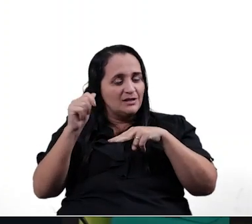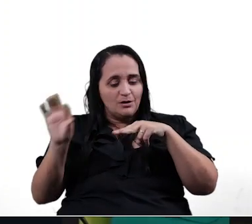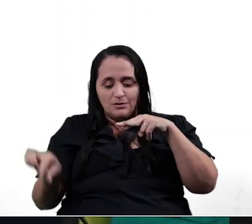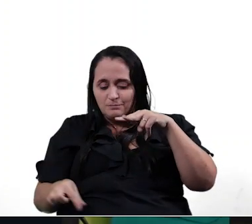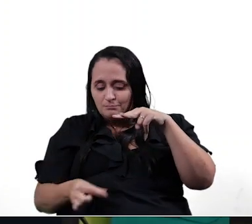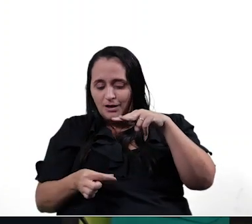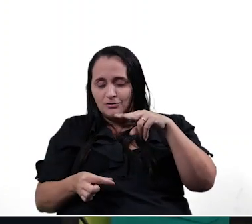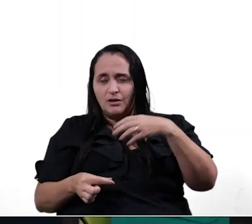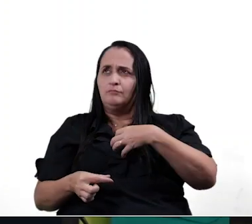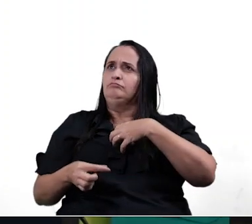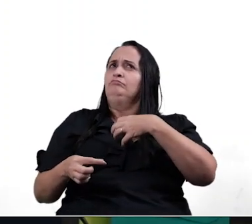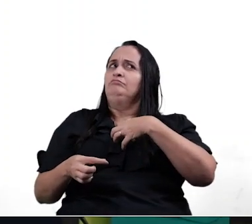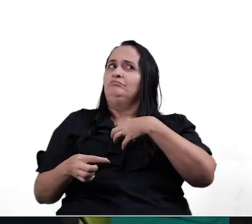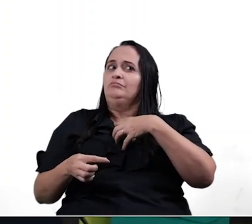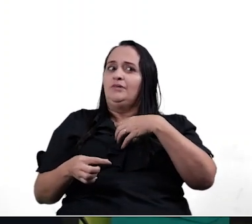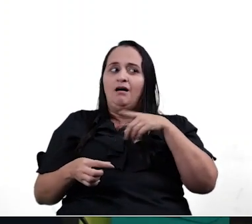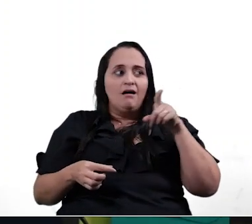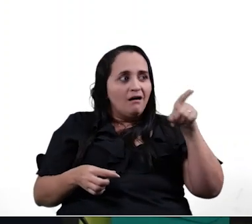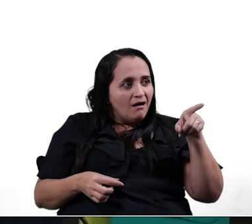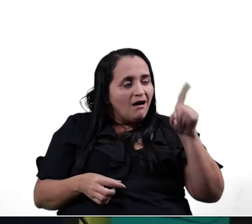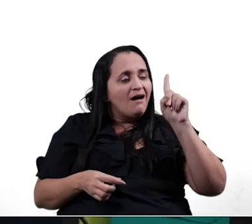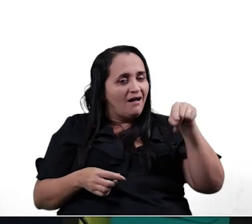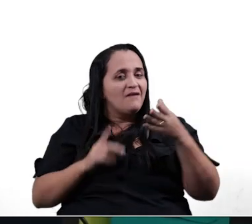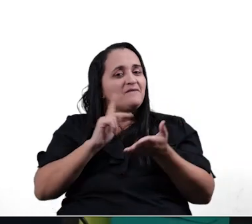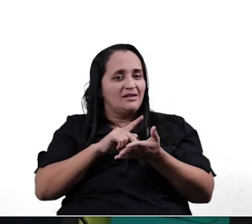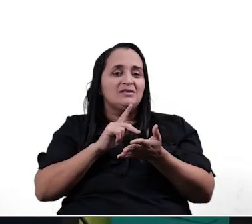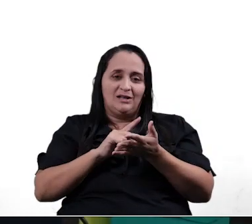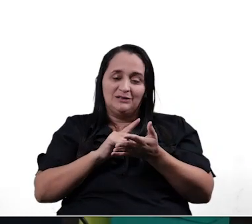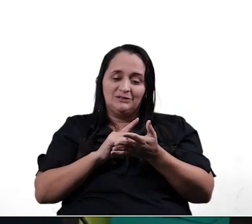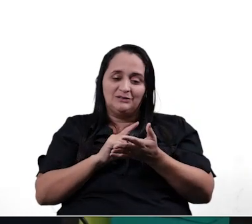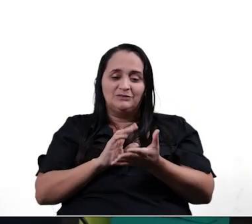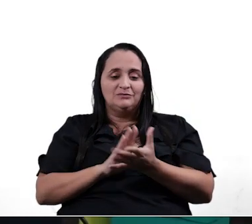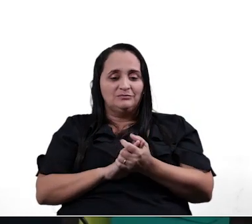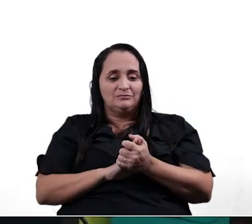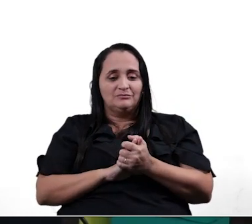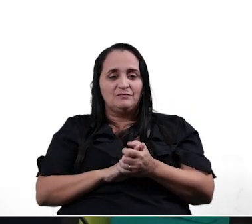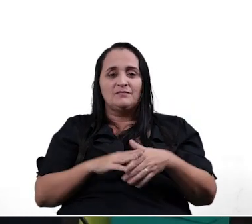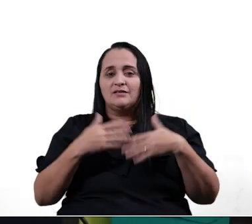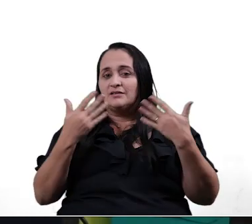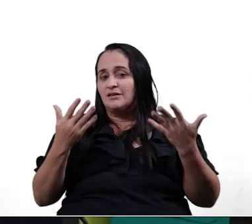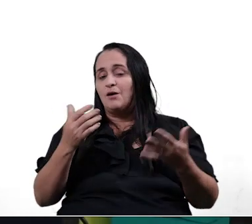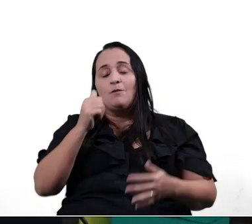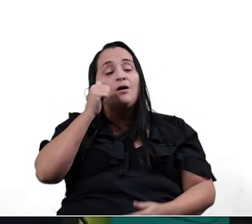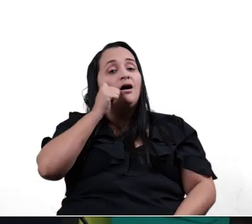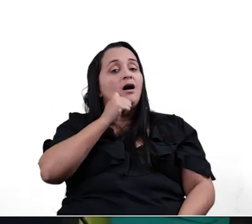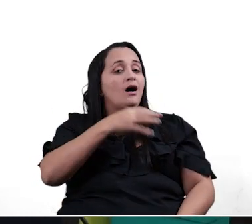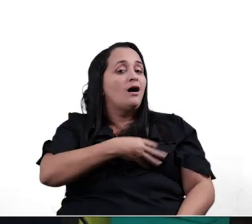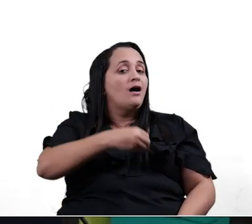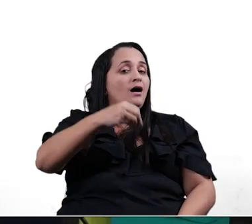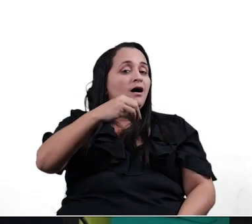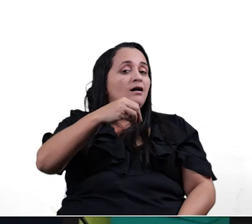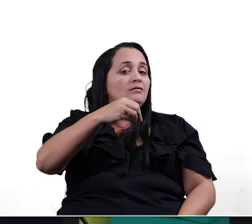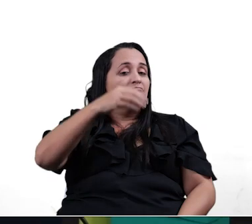tinha organizado o casamento ainda. Não está falando sobre fazer uma cama de princesa, não era a intenção da rainha isso. E nem